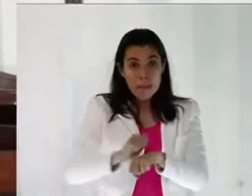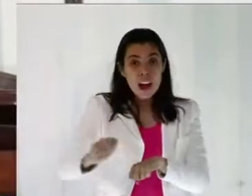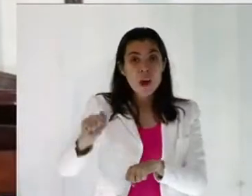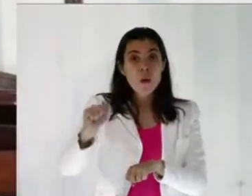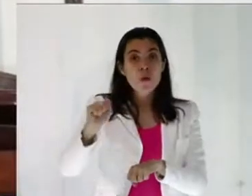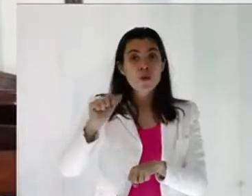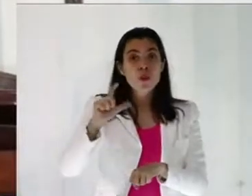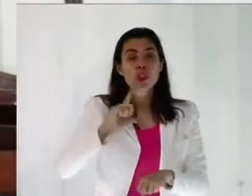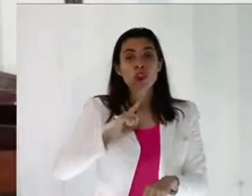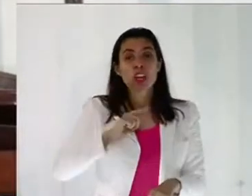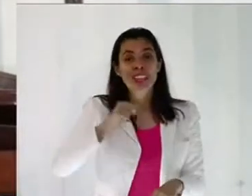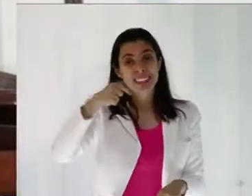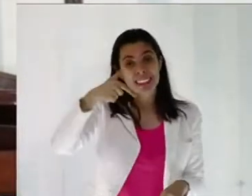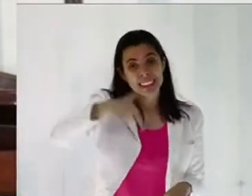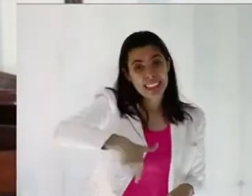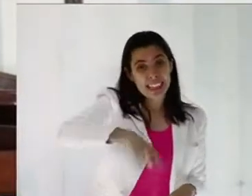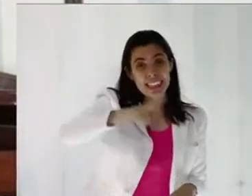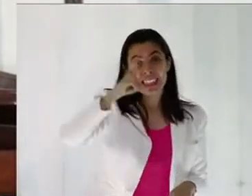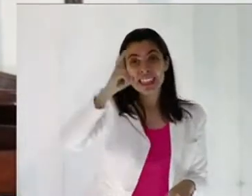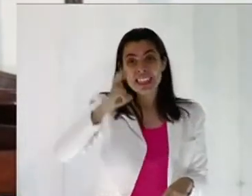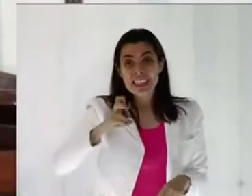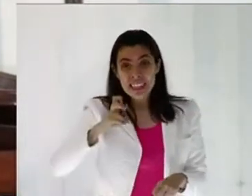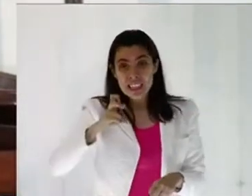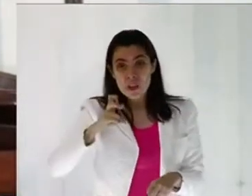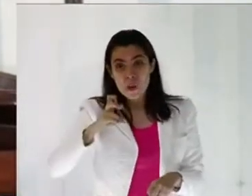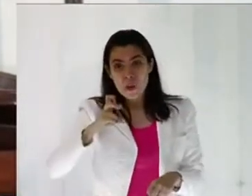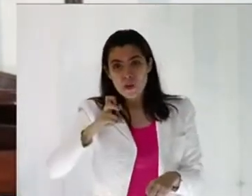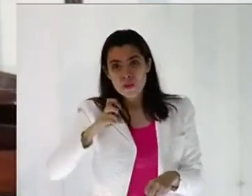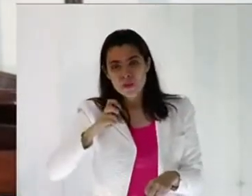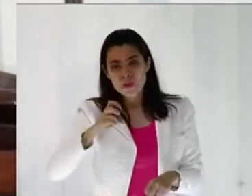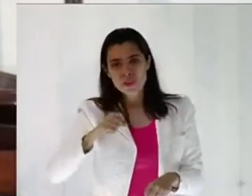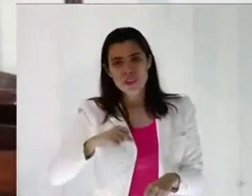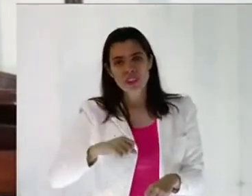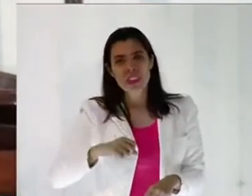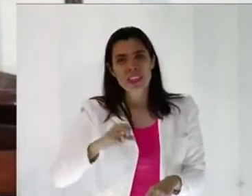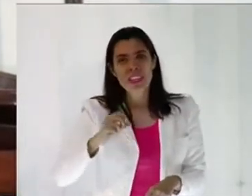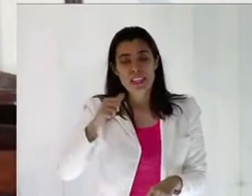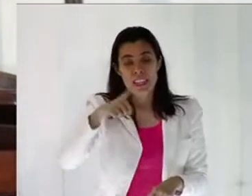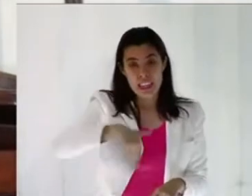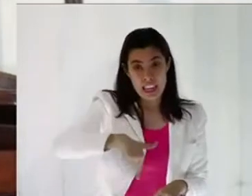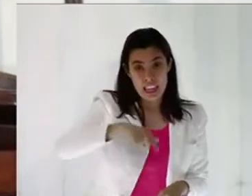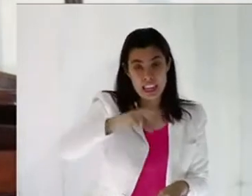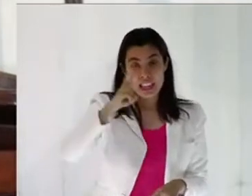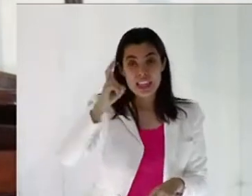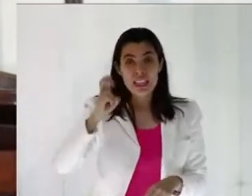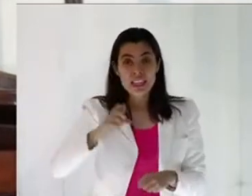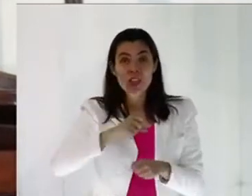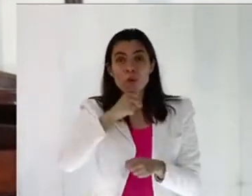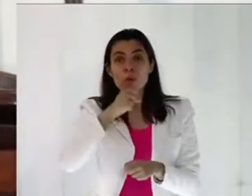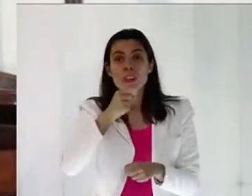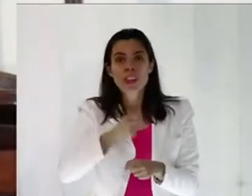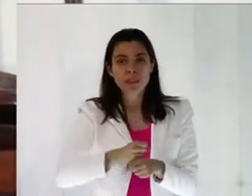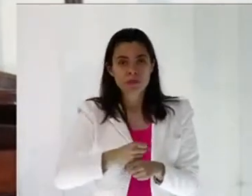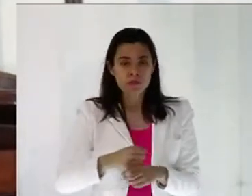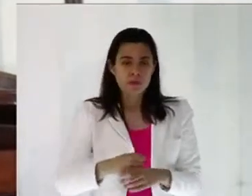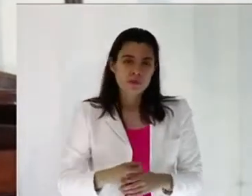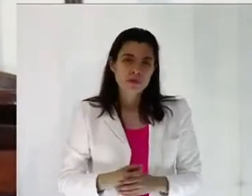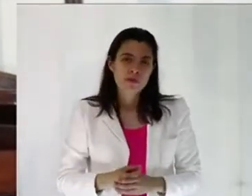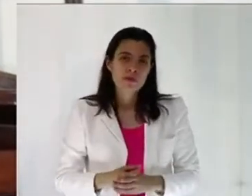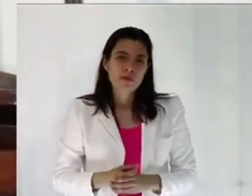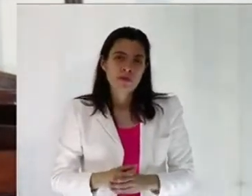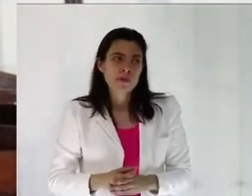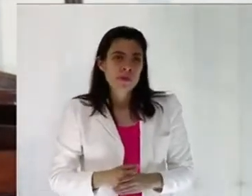havia prometido que ele seria uma bênção, que todas as famílias da terra seriam abençoados nele, porque ele deveria de ter um